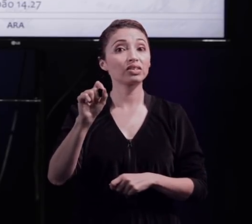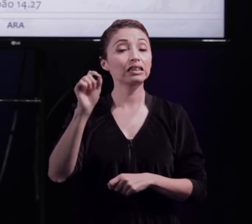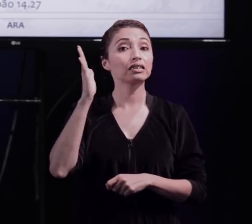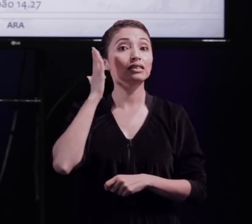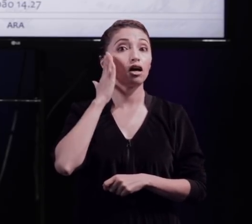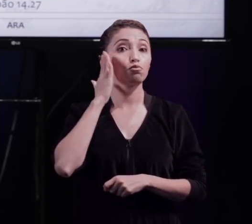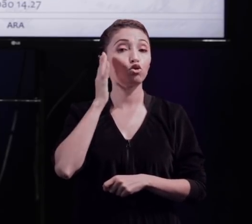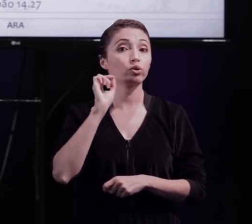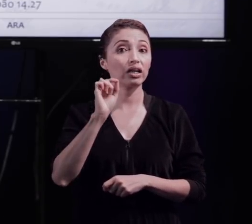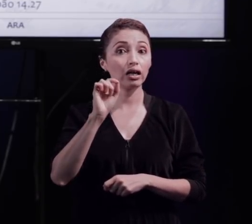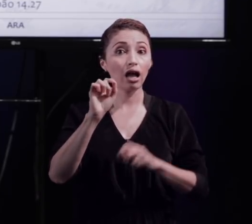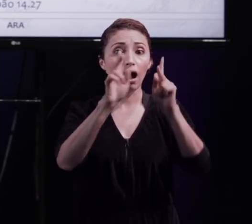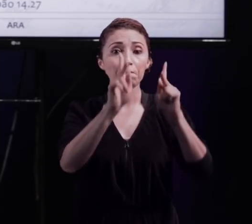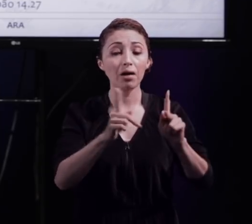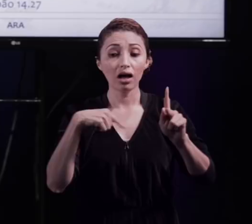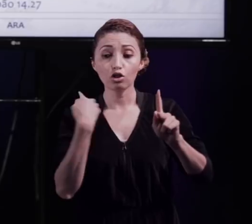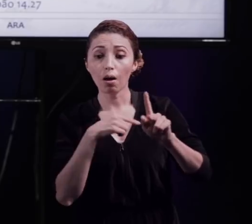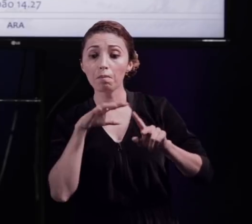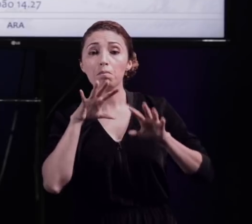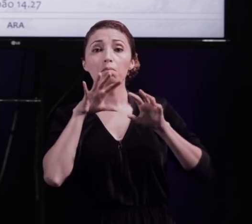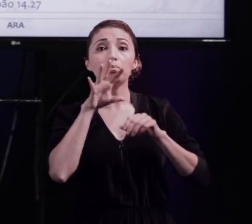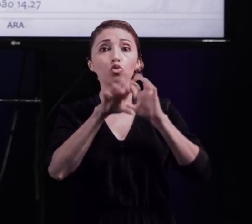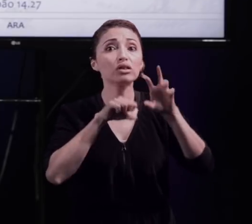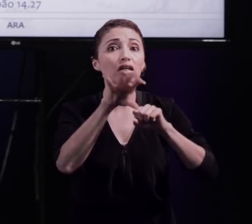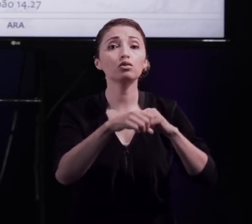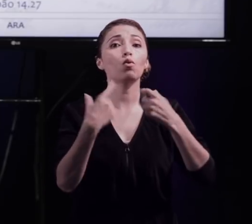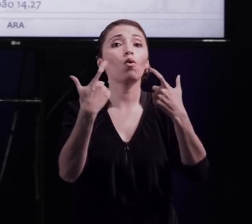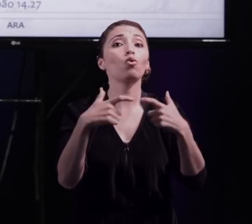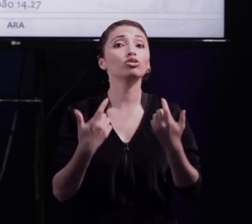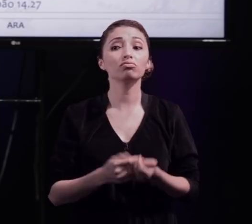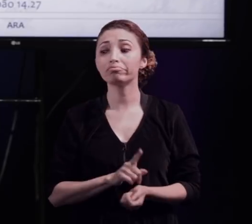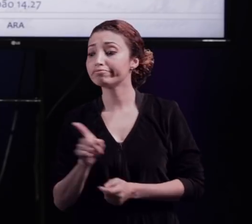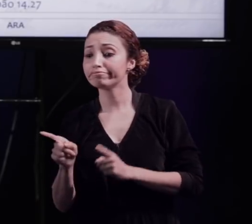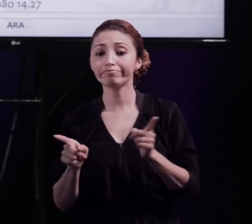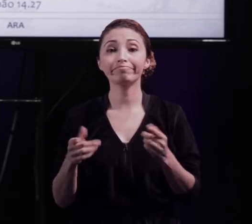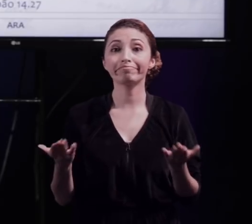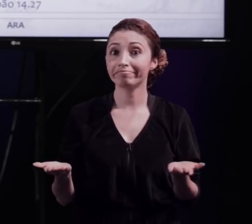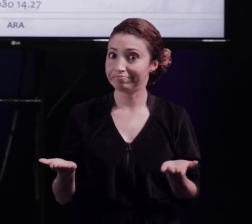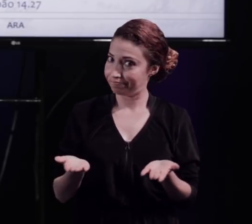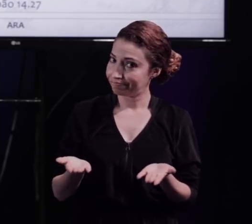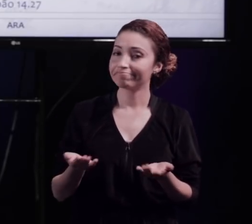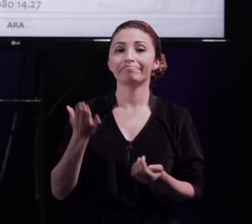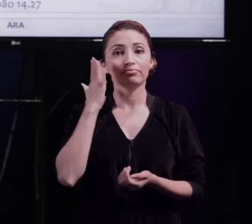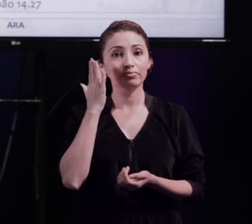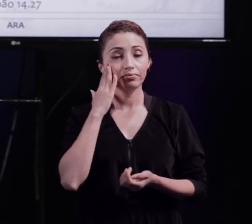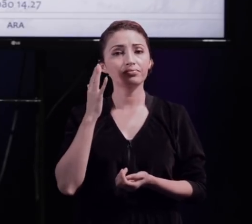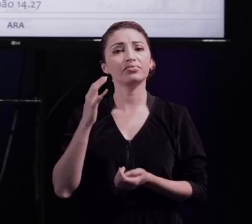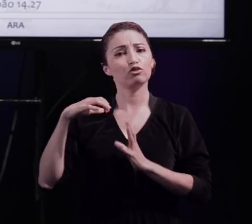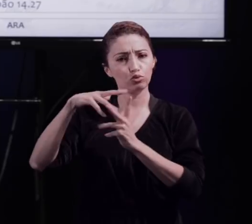precisamos saber onde nós estamos buscando a verdadeira paz. Você sabe que nesse